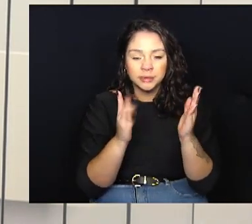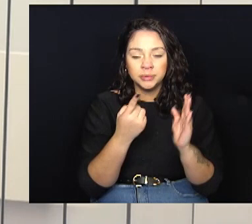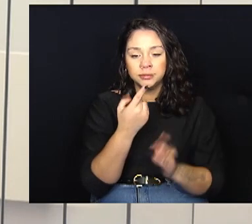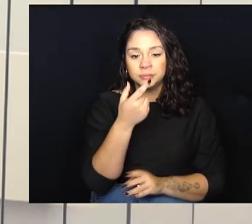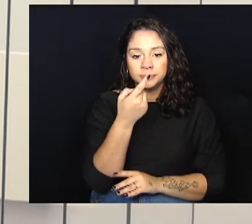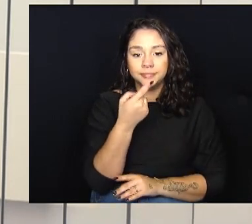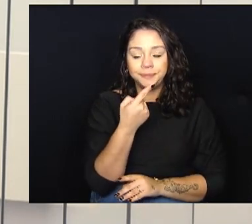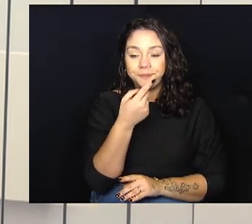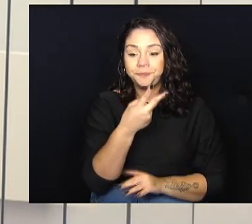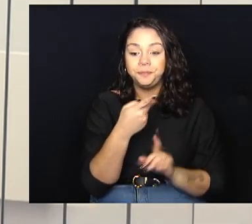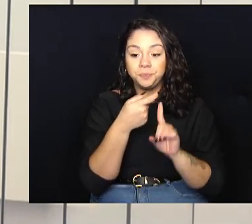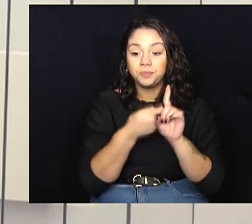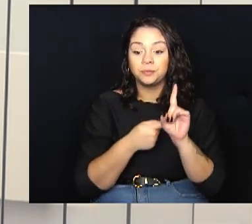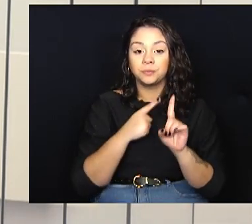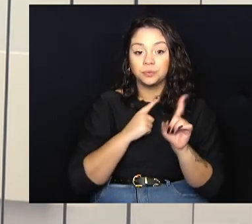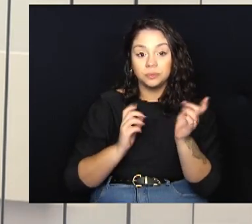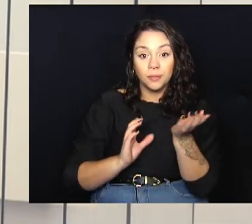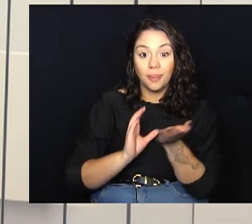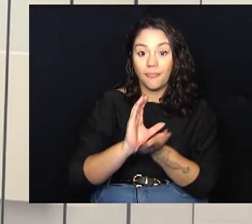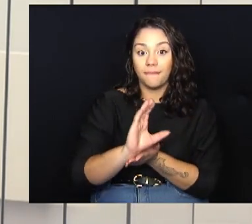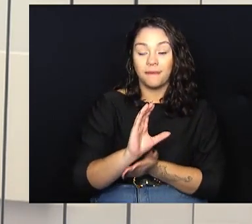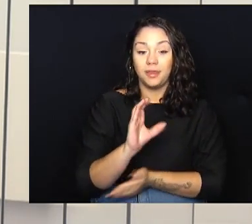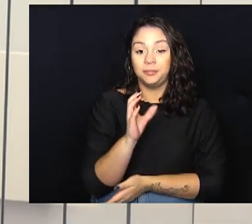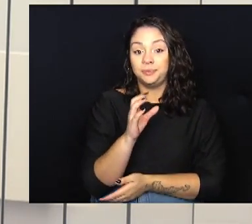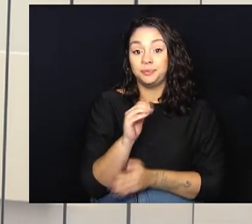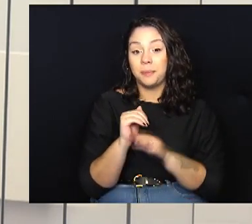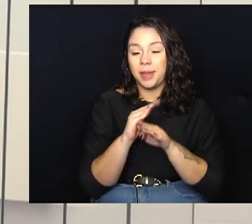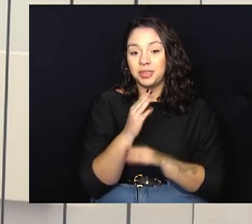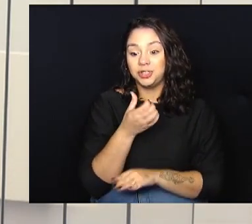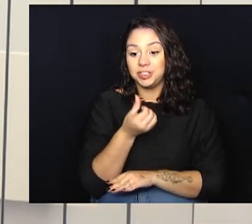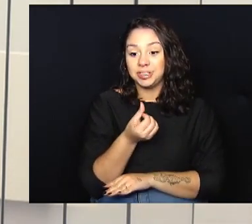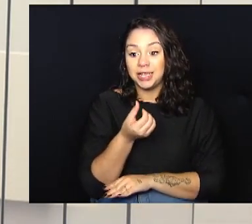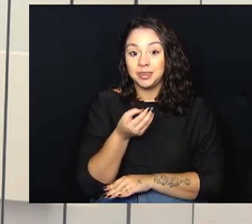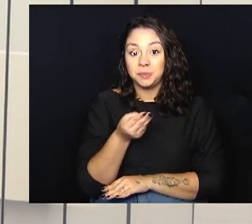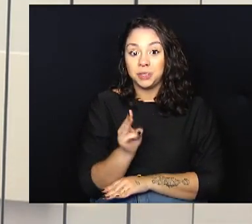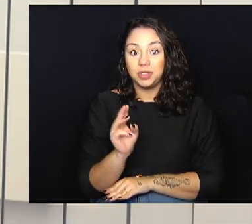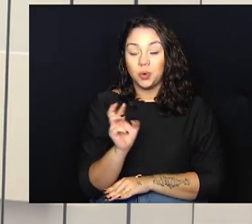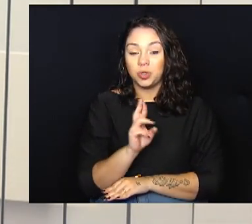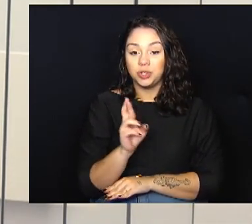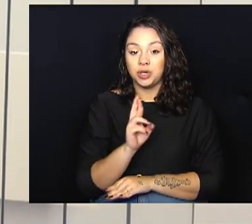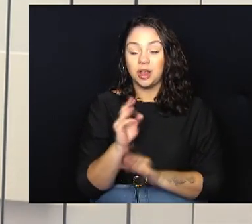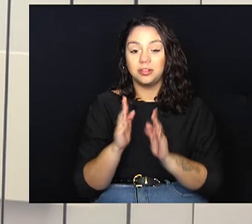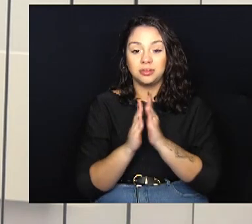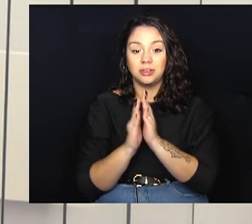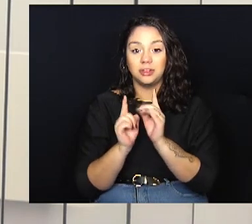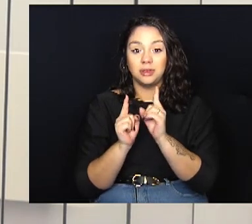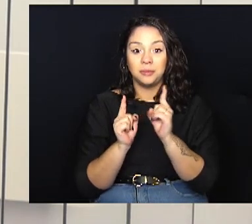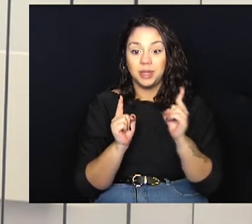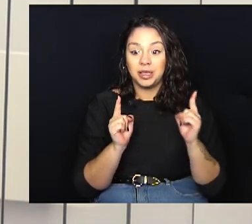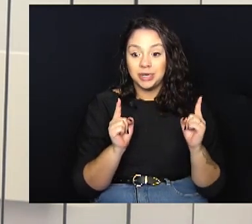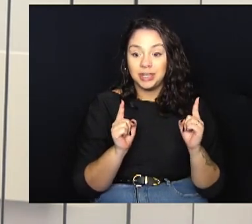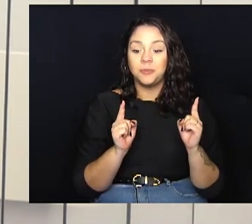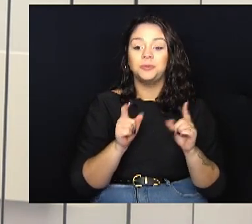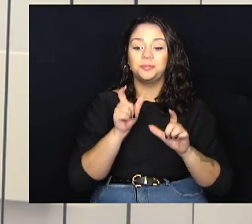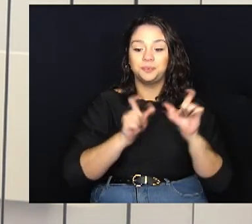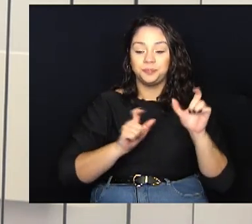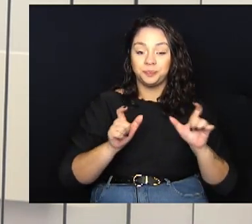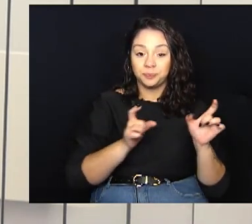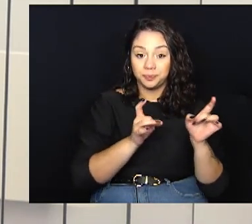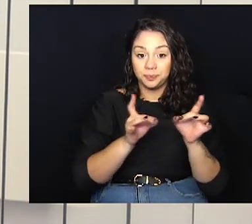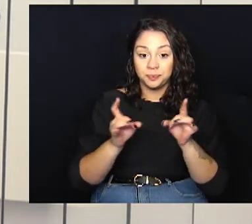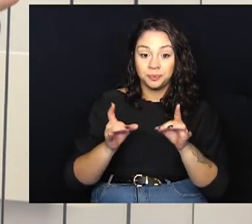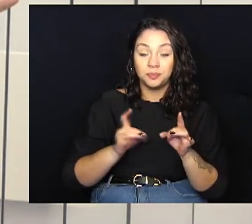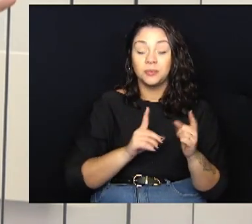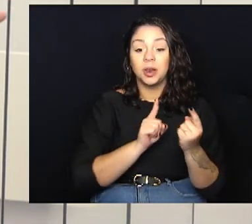tem um investimento de pouco mais de 6 milhões de reais e durante este período os Comerciantes estão